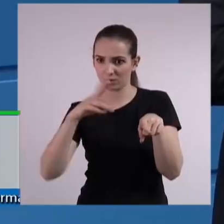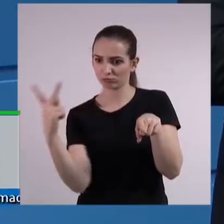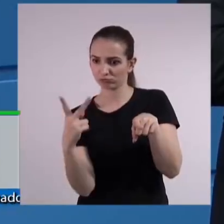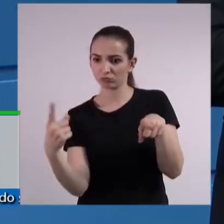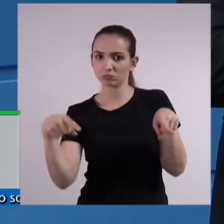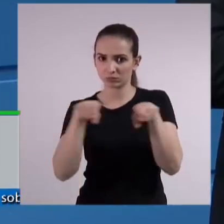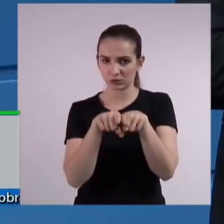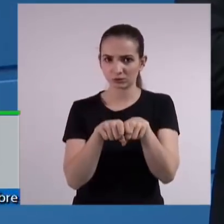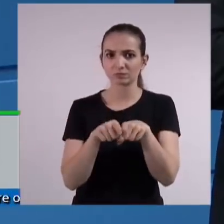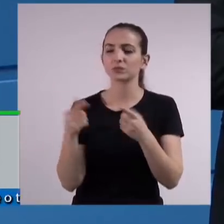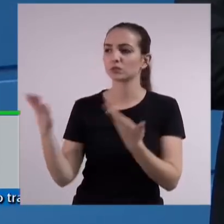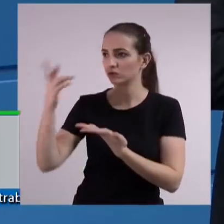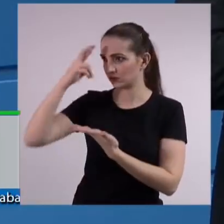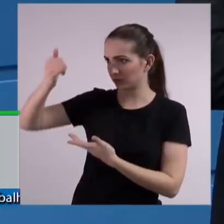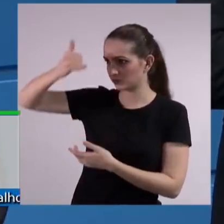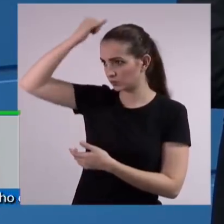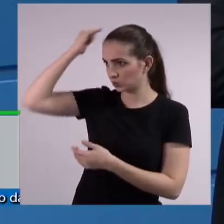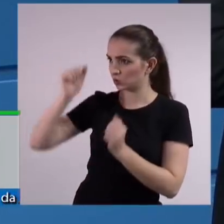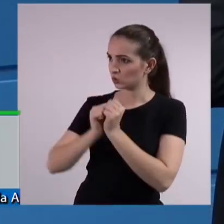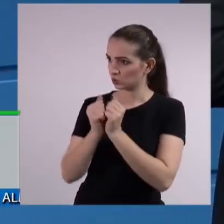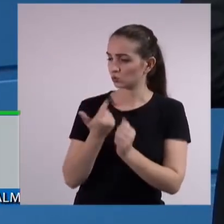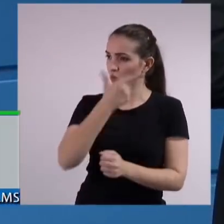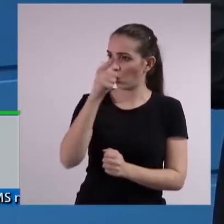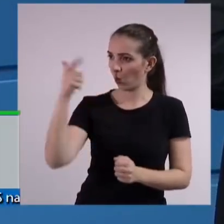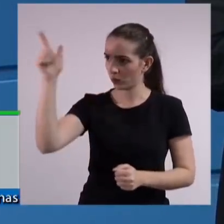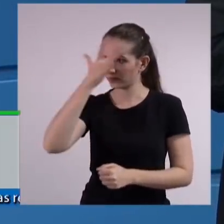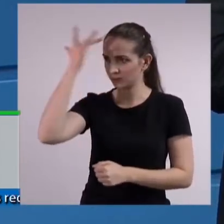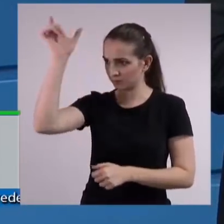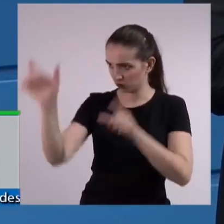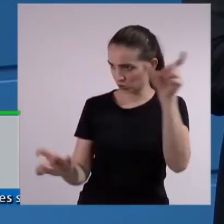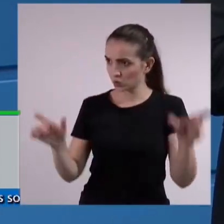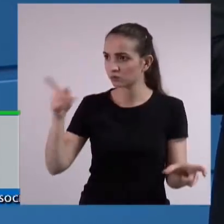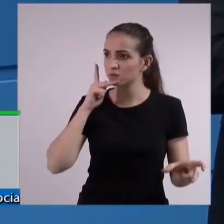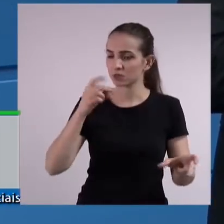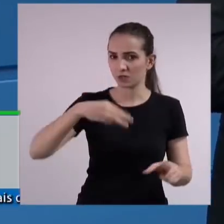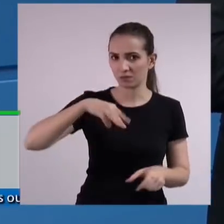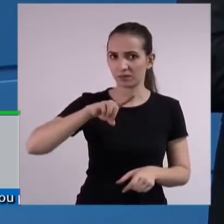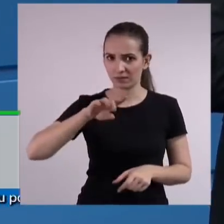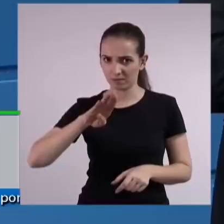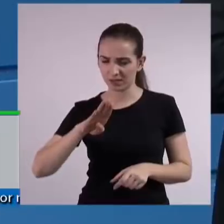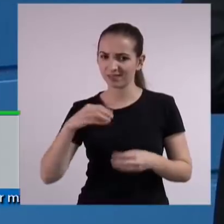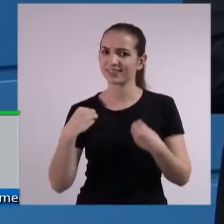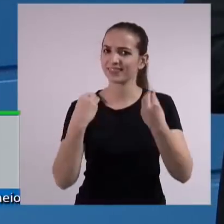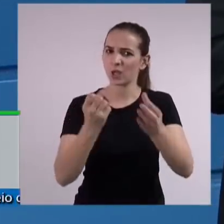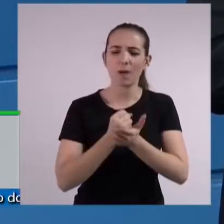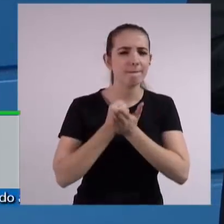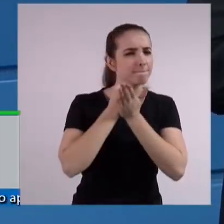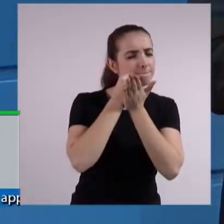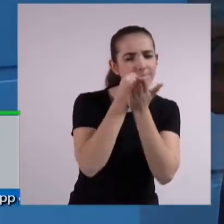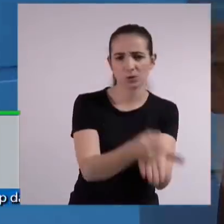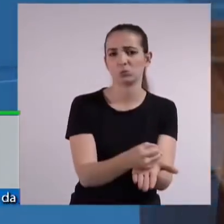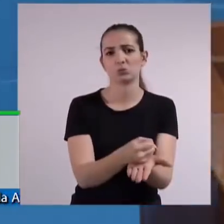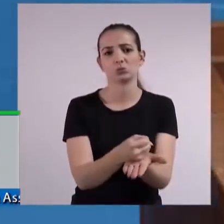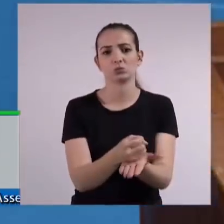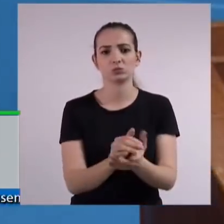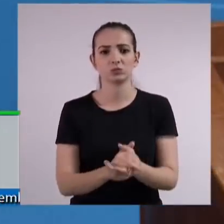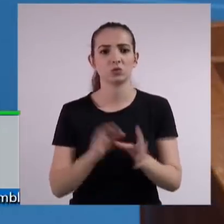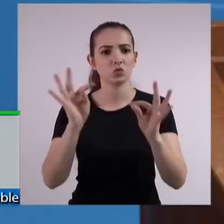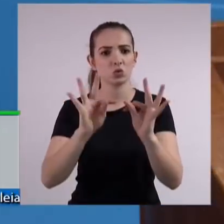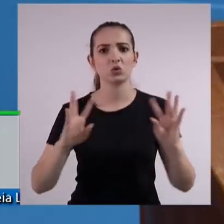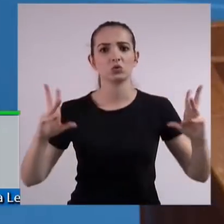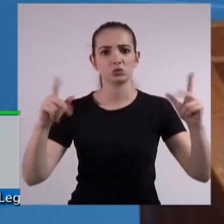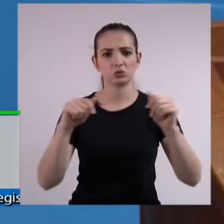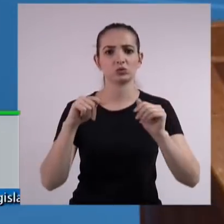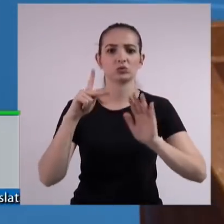Vossa Excelência, juntamente com outros companheiros do MDB, deu apoio incondicional a todos